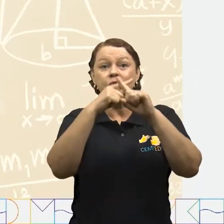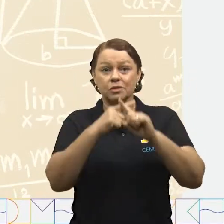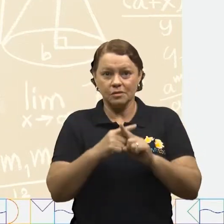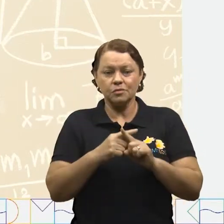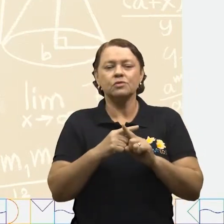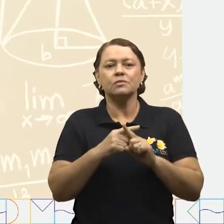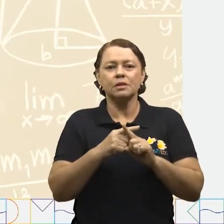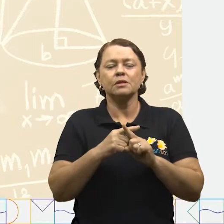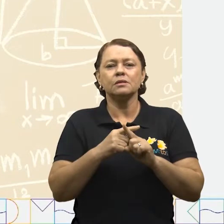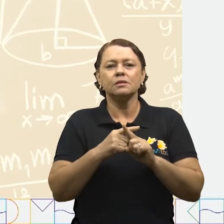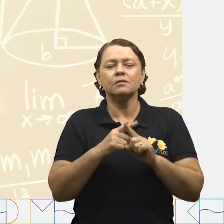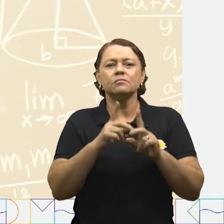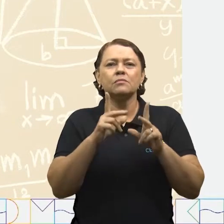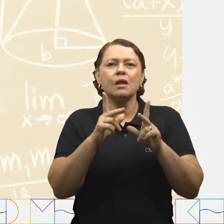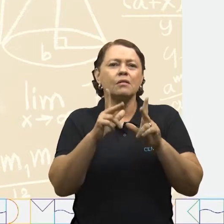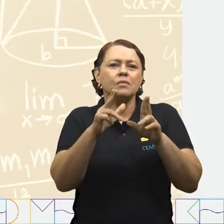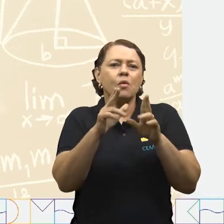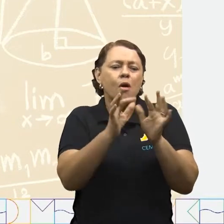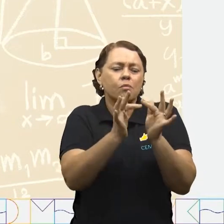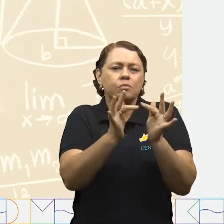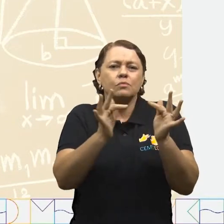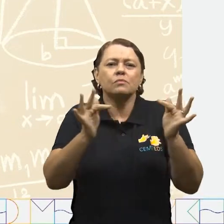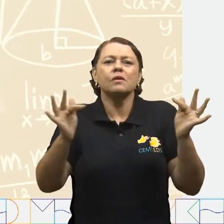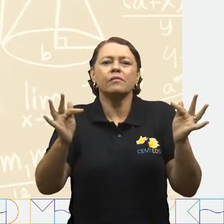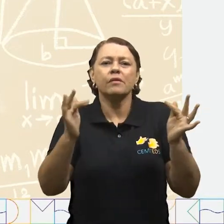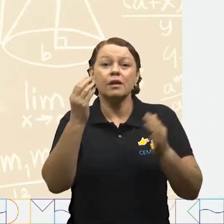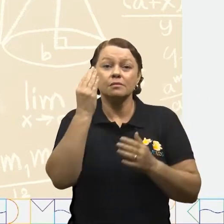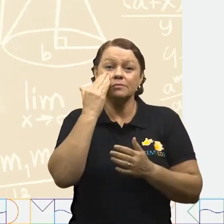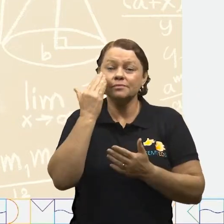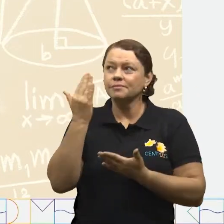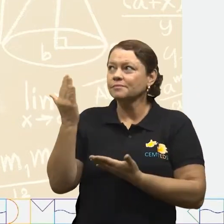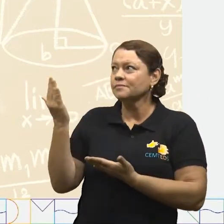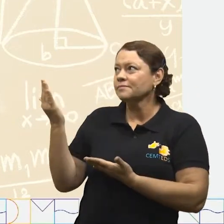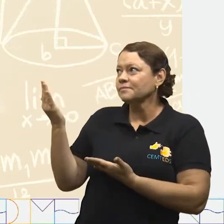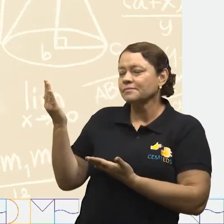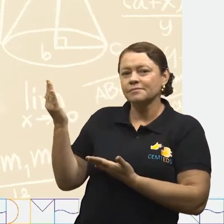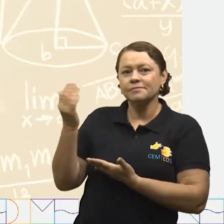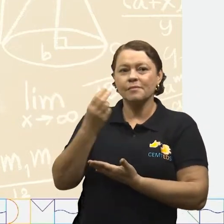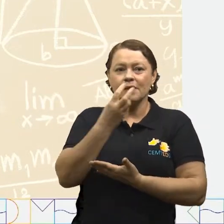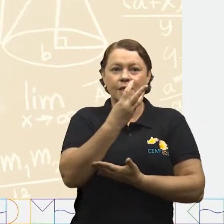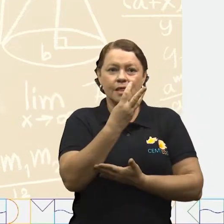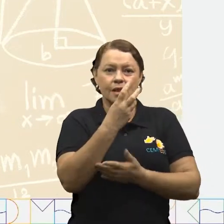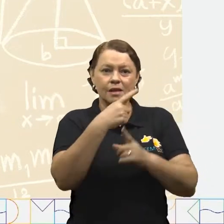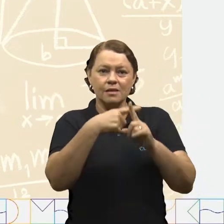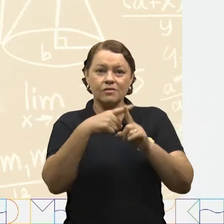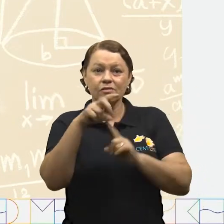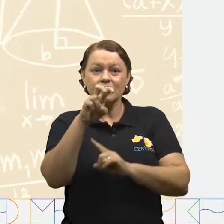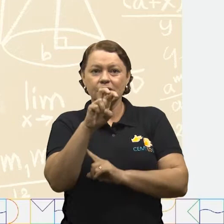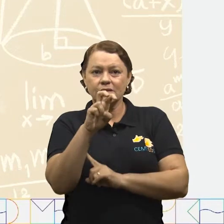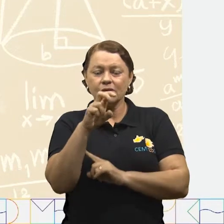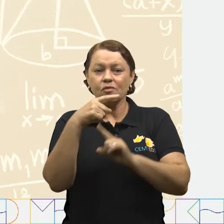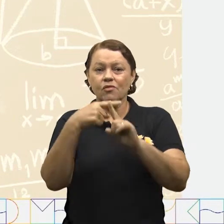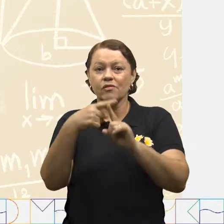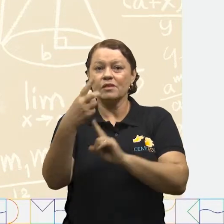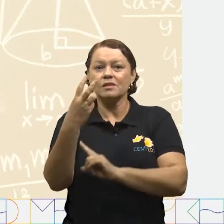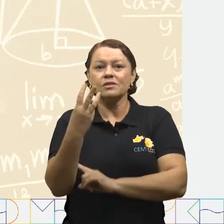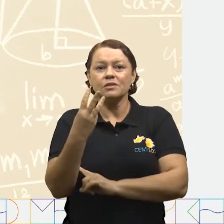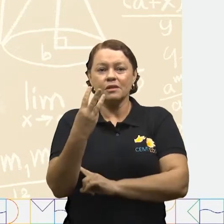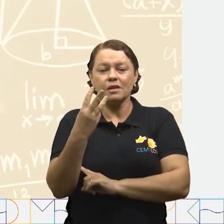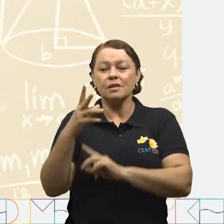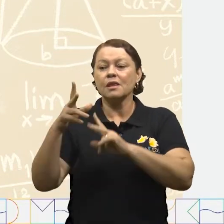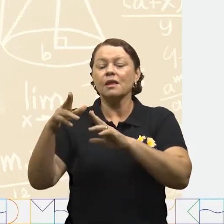como se fossem uma frase Observe aí três vezes 5 e esses 3